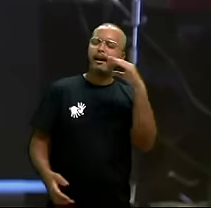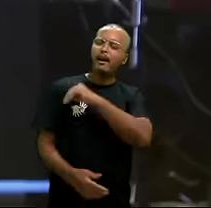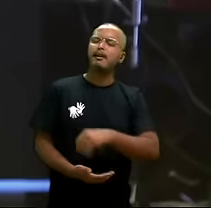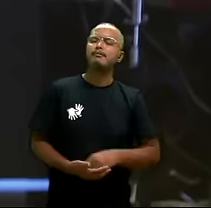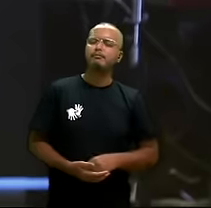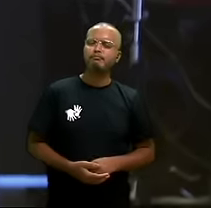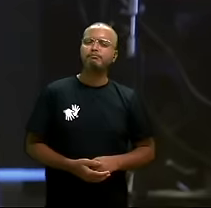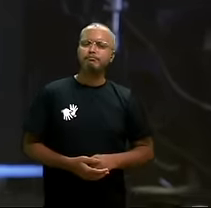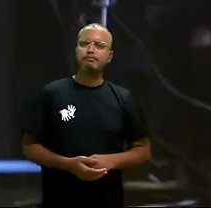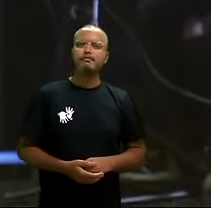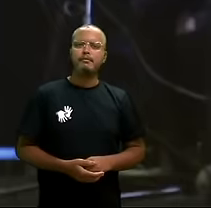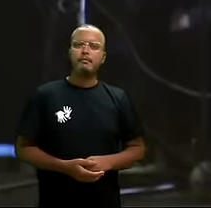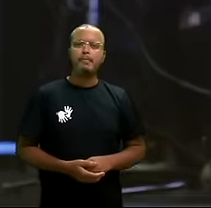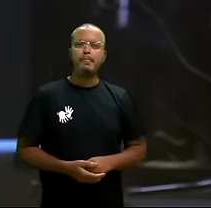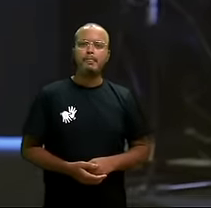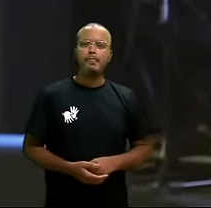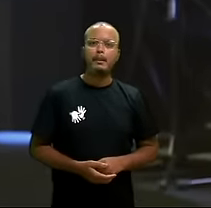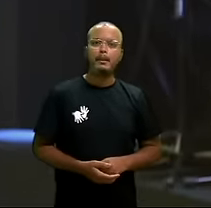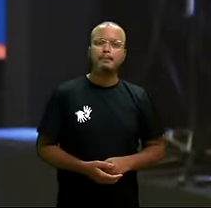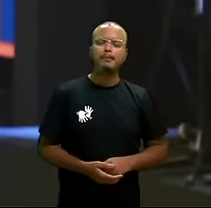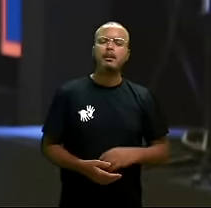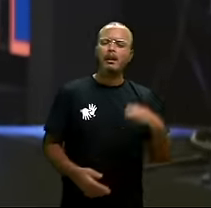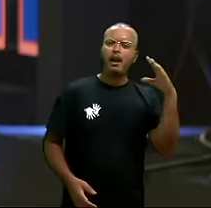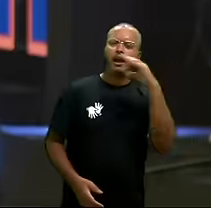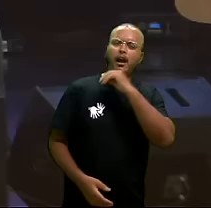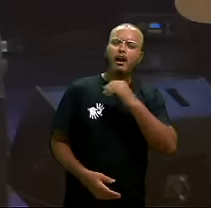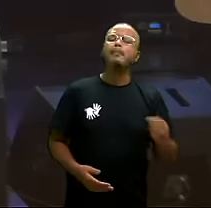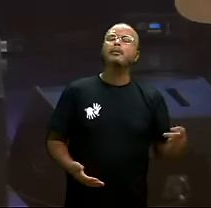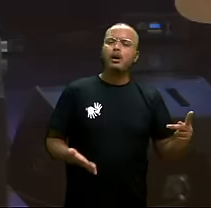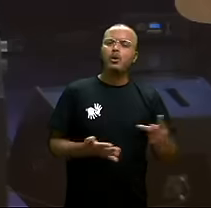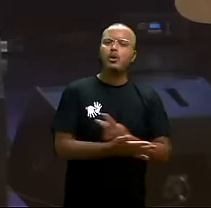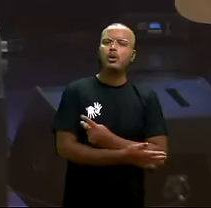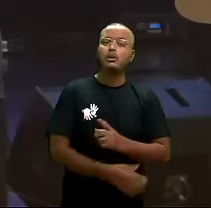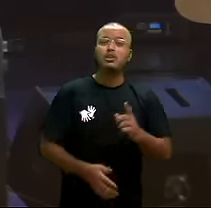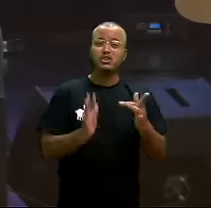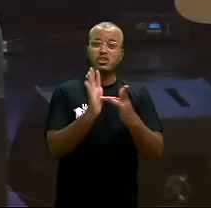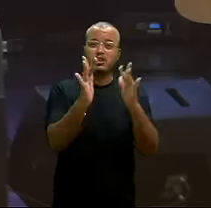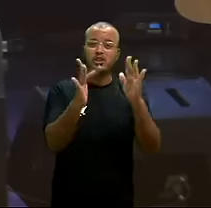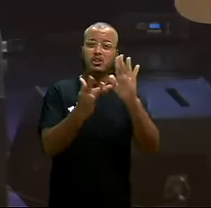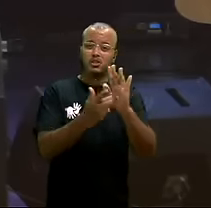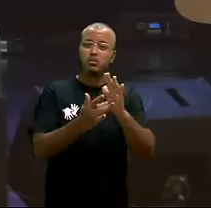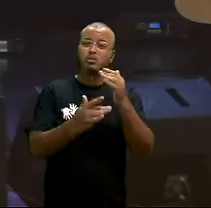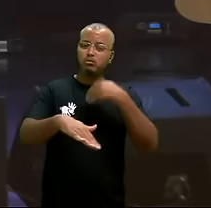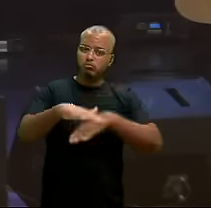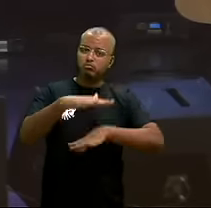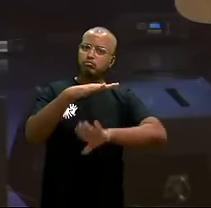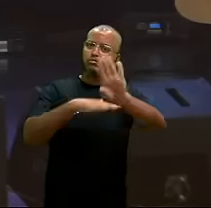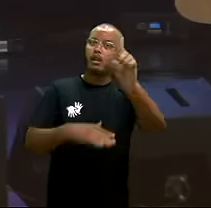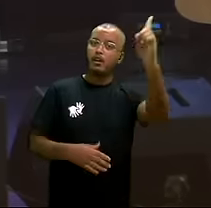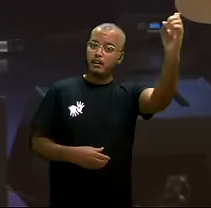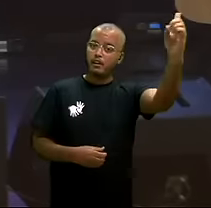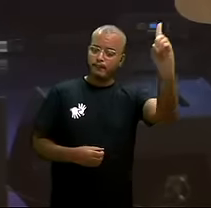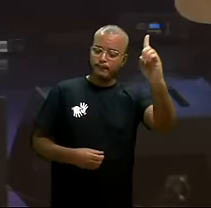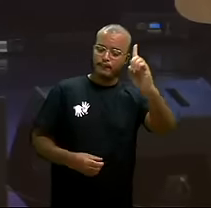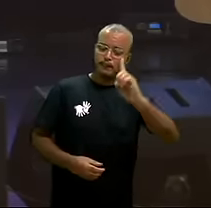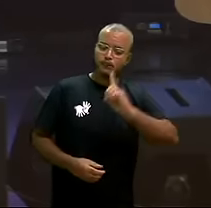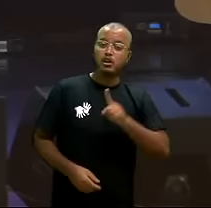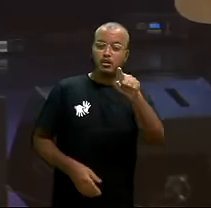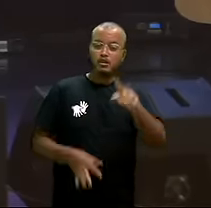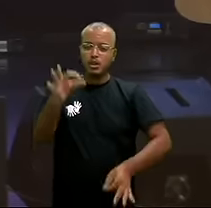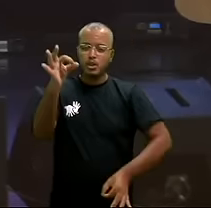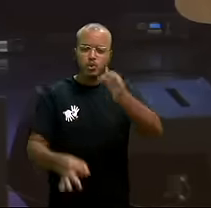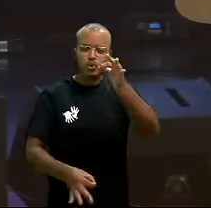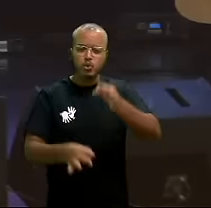ali. Em breve, muito em breve, aquele que vem virá e não demorará. Mas o justo viverá pela fé, e